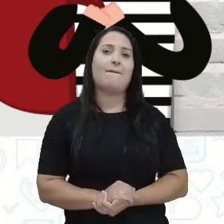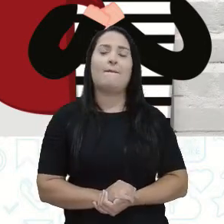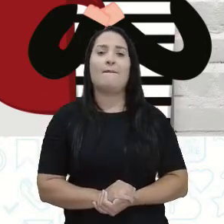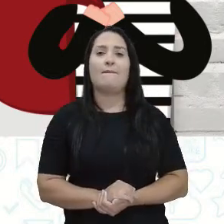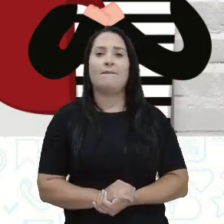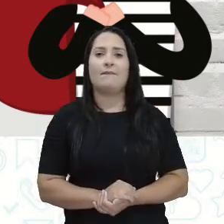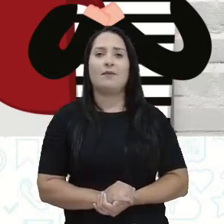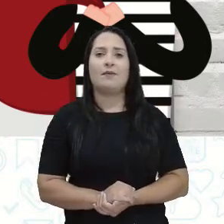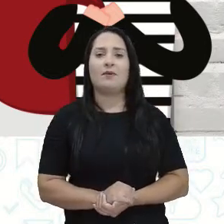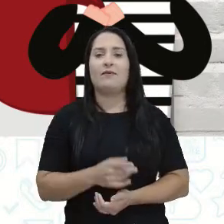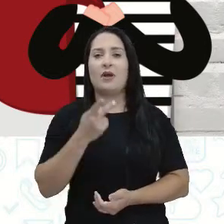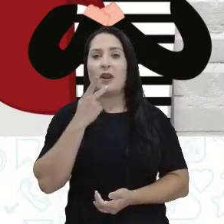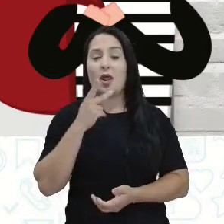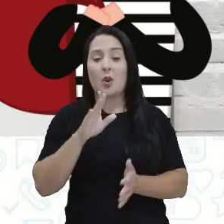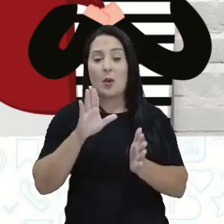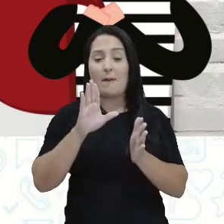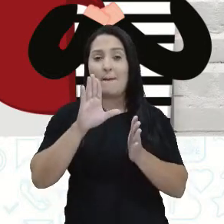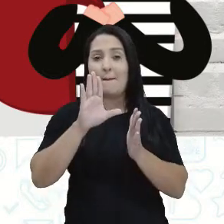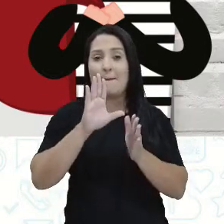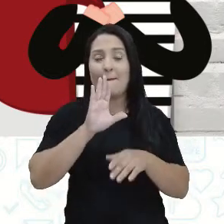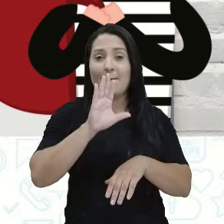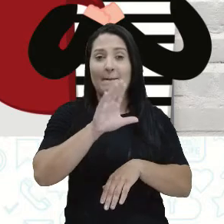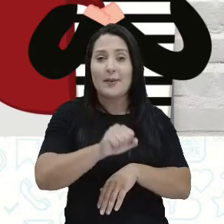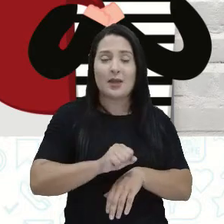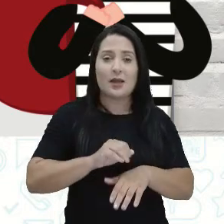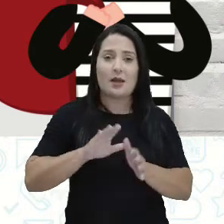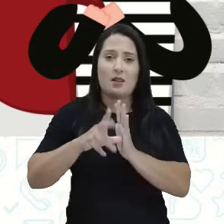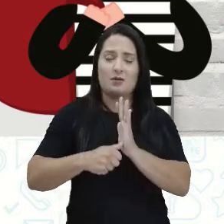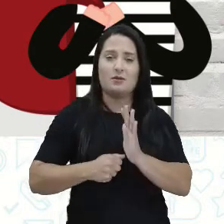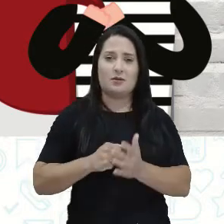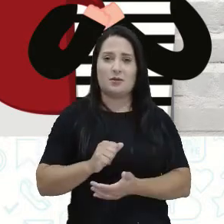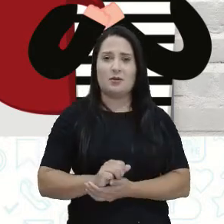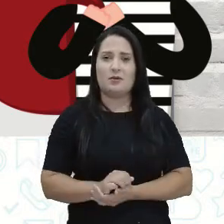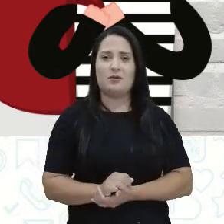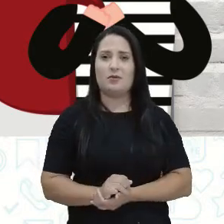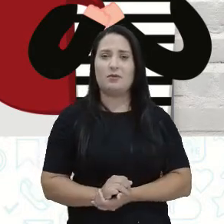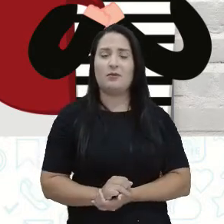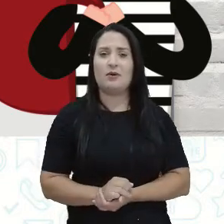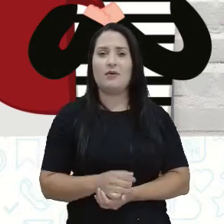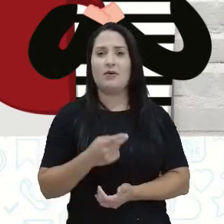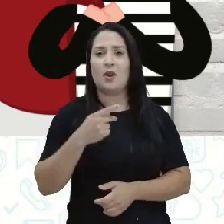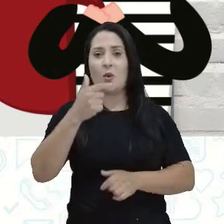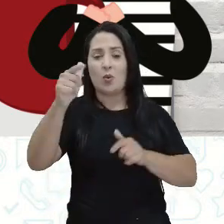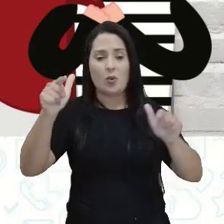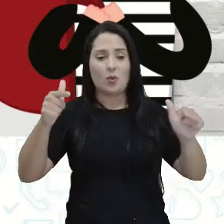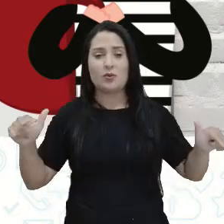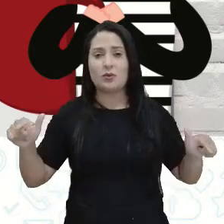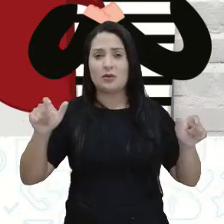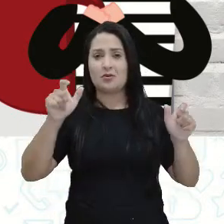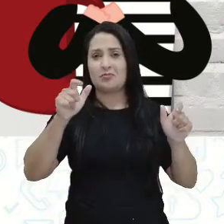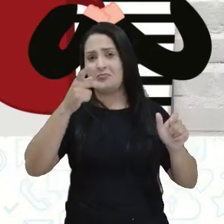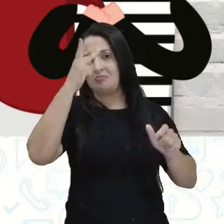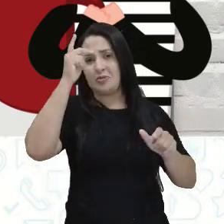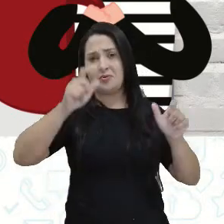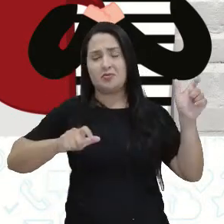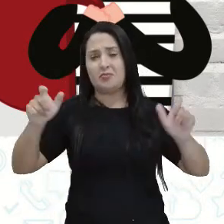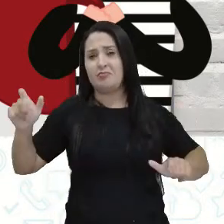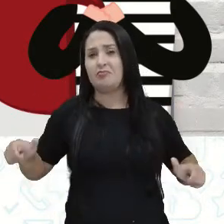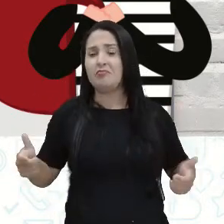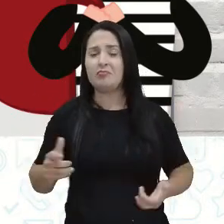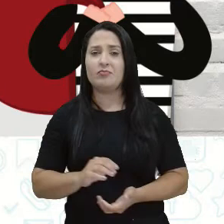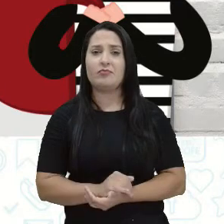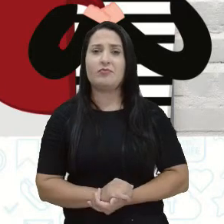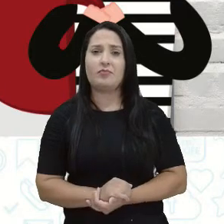dizendo pega. Quando eu chamo pega ladrão, eu estou invocando outras pessoas, né? Outros agentes